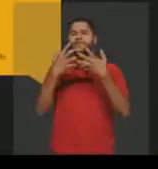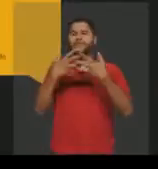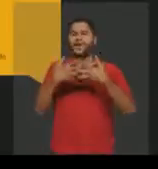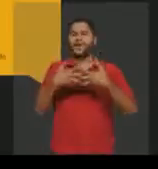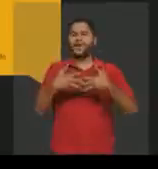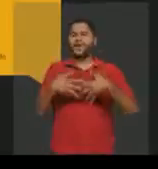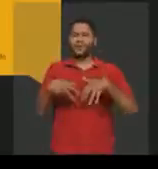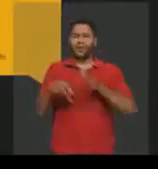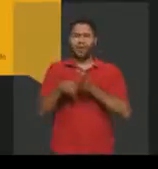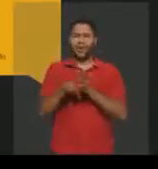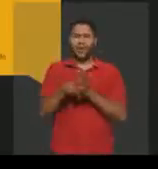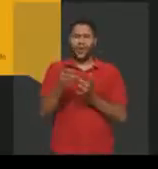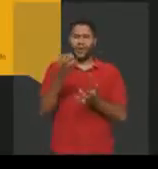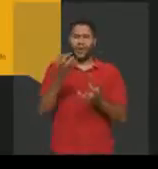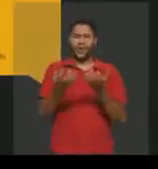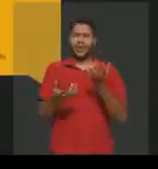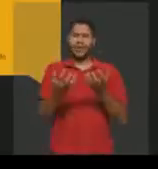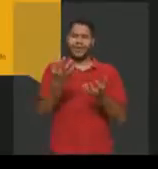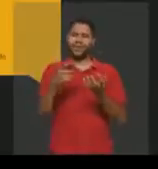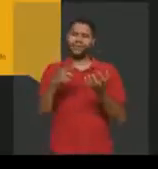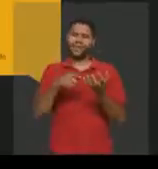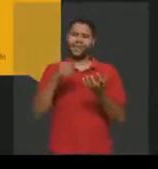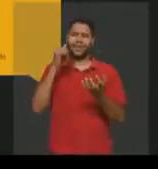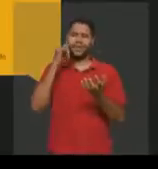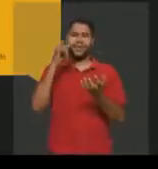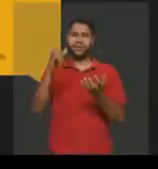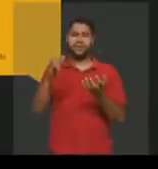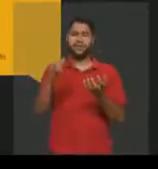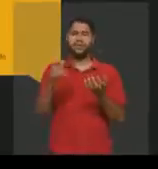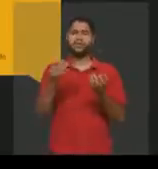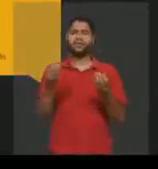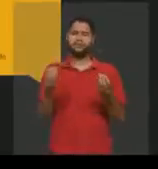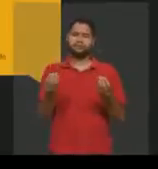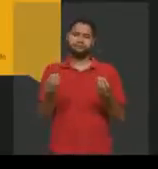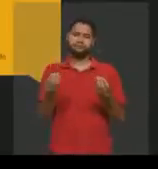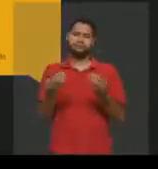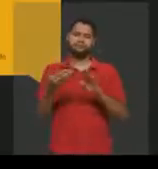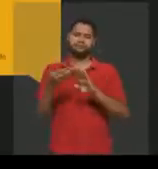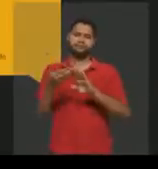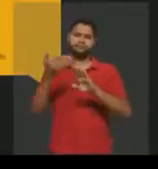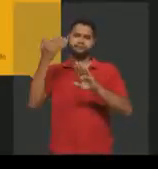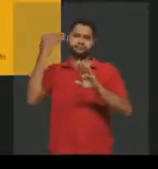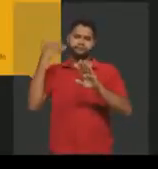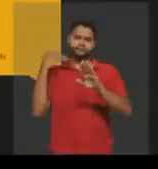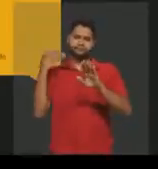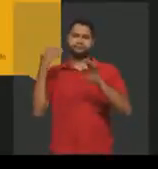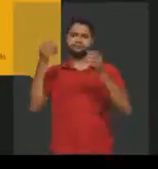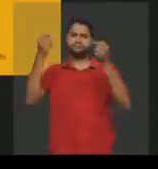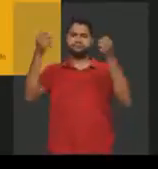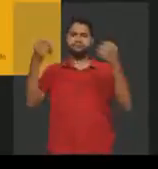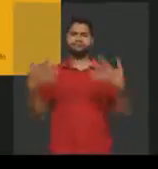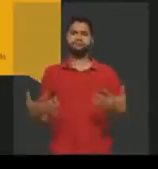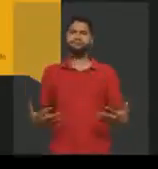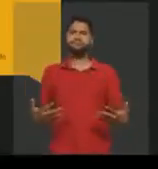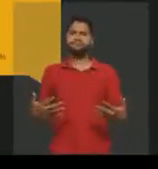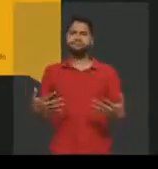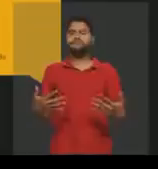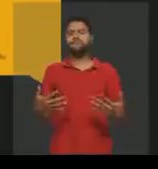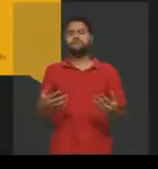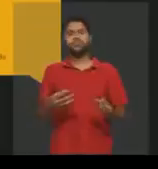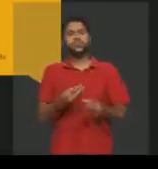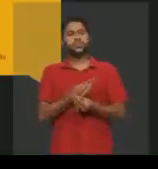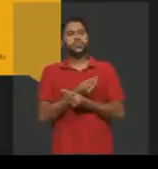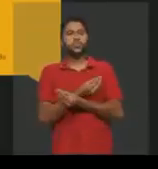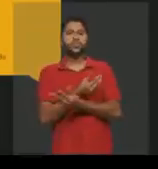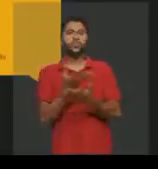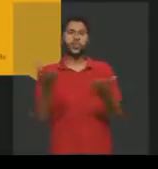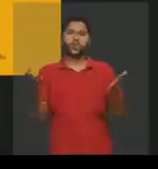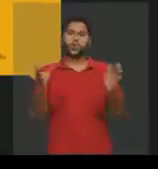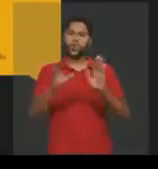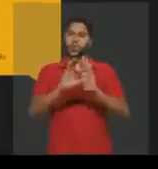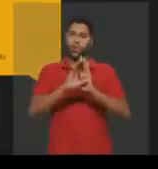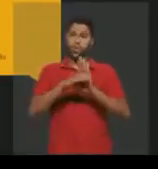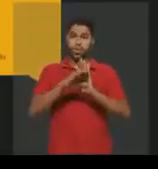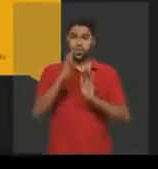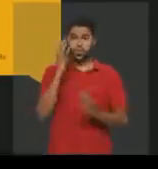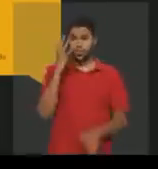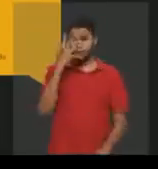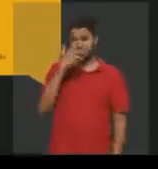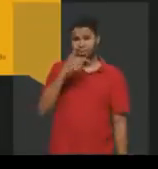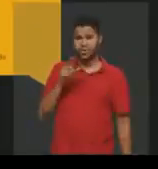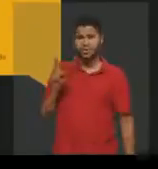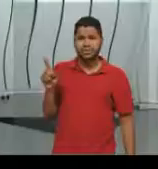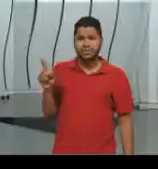É um trabalho muito bacana que ele faz e, como eu disse anteriormente para vocês, vem trazendo um conceito. É